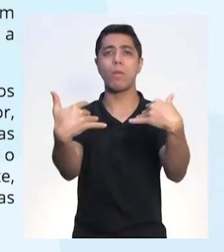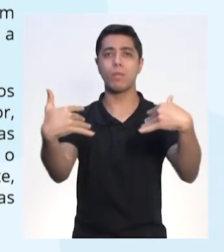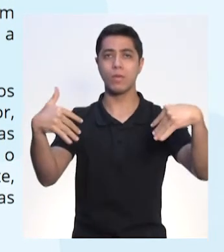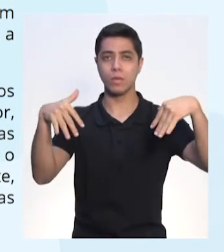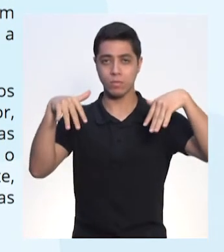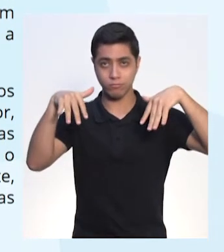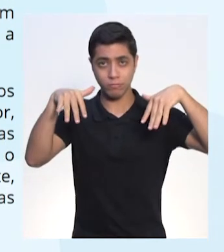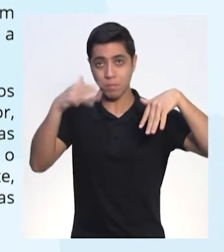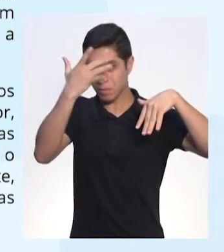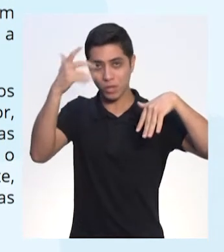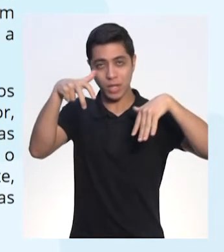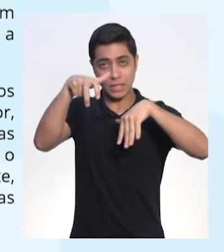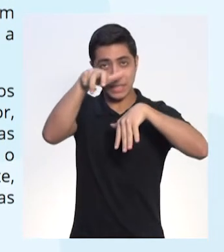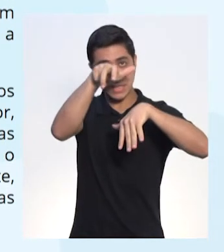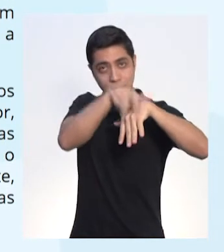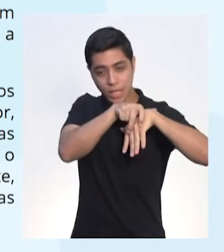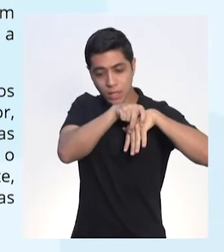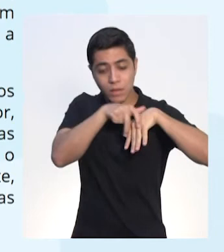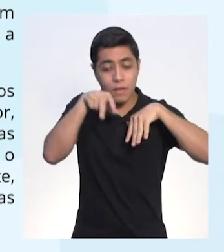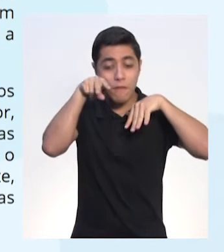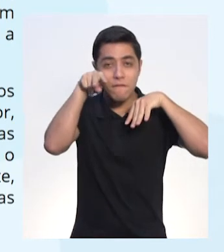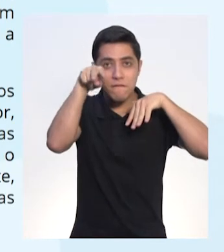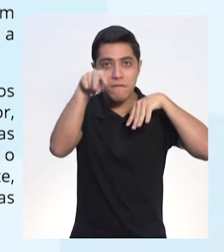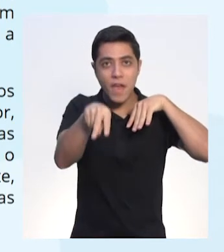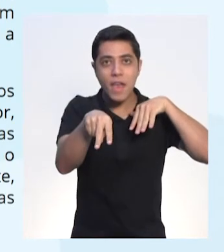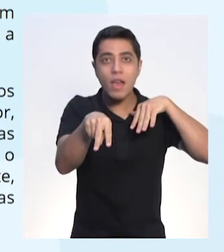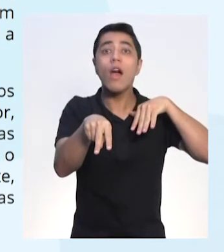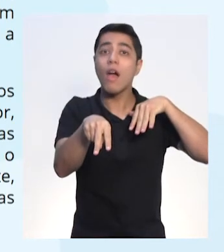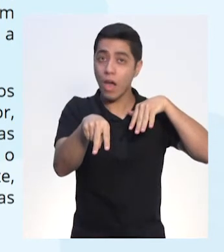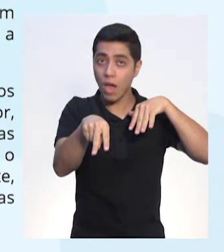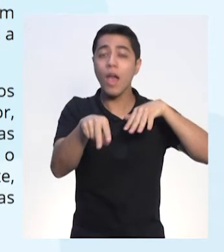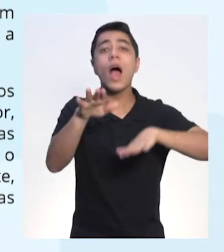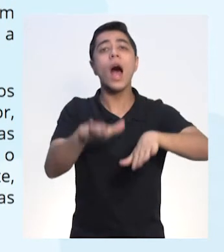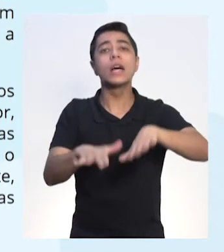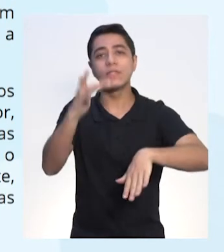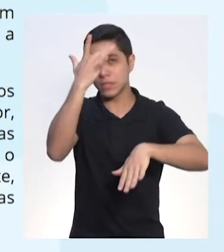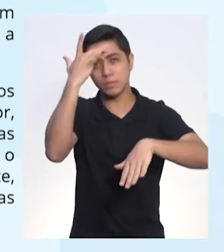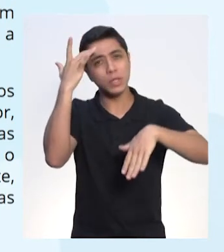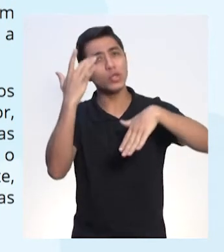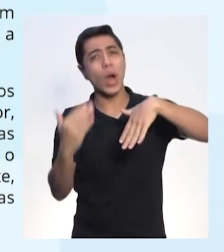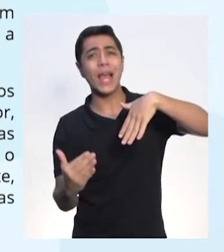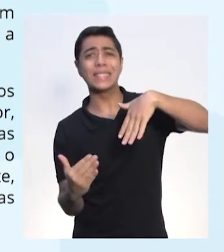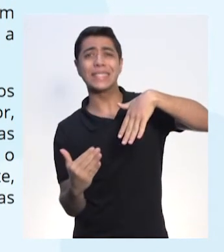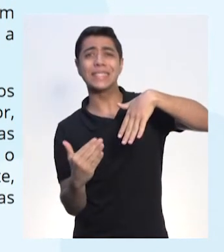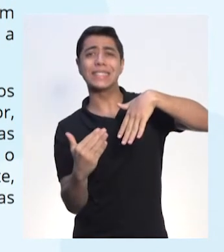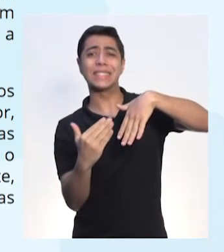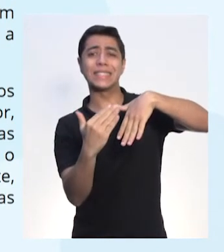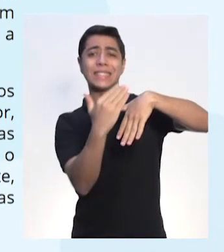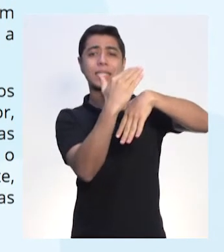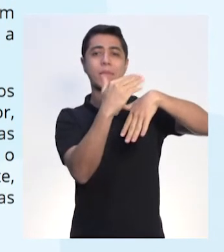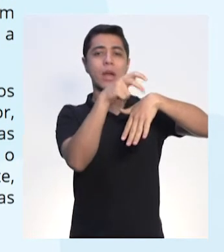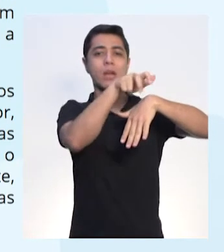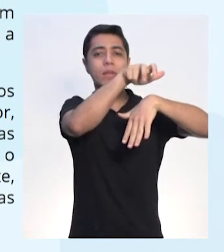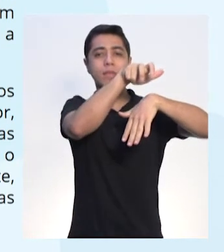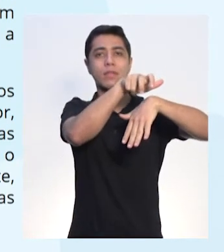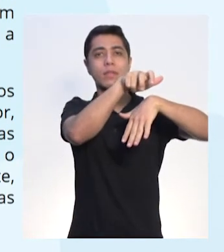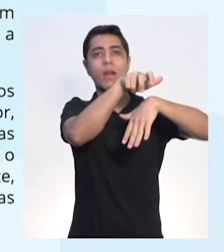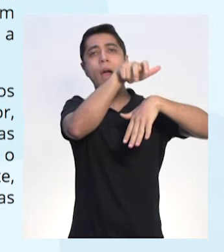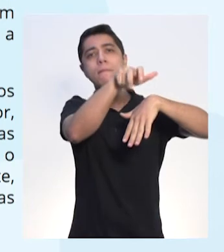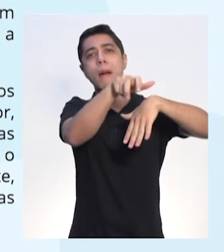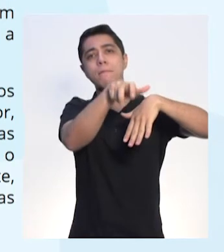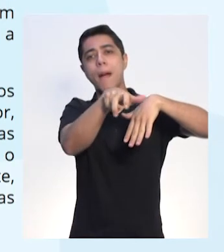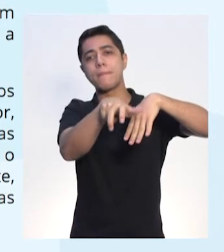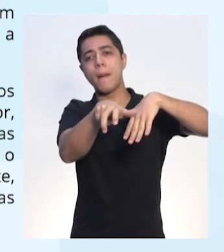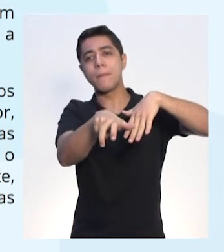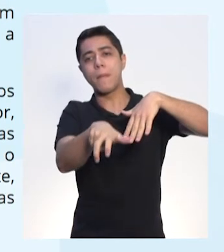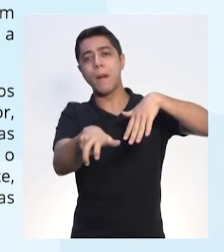visão privilegiada. Então, mesmo quem estivesse lá na última cadeirinha, na última arquibancadinha lá de cima, conseguia ver e ouvir com clareza,